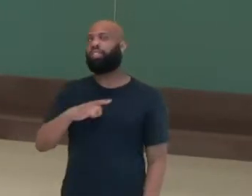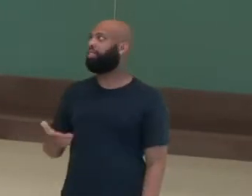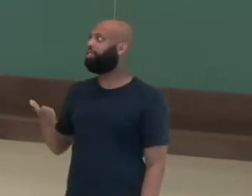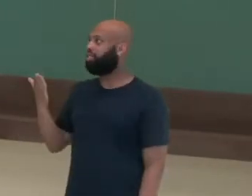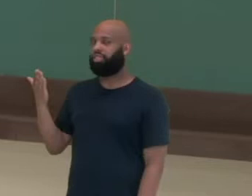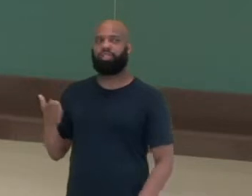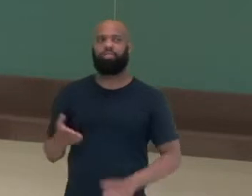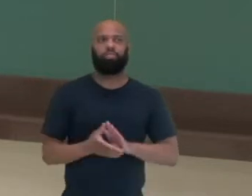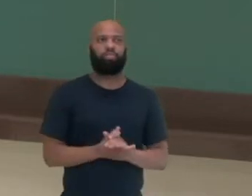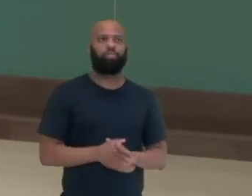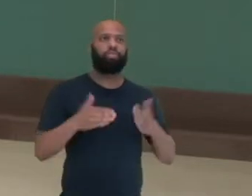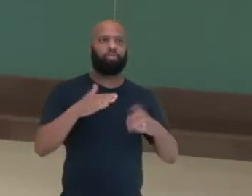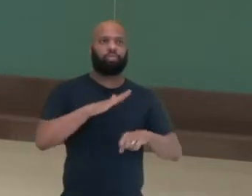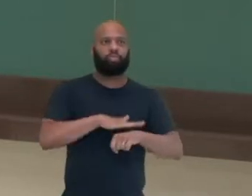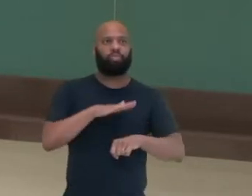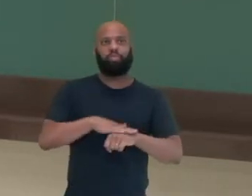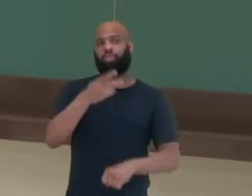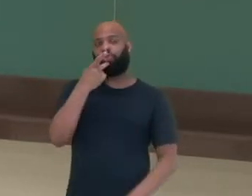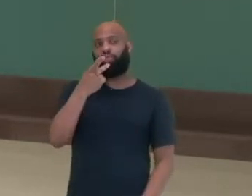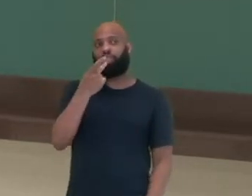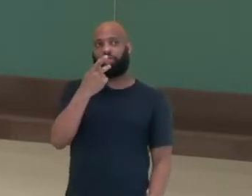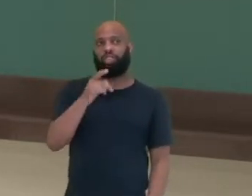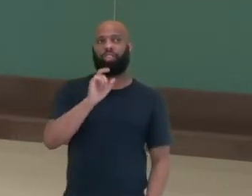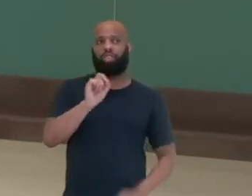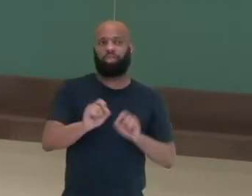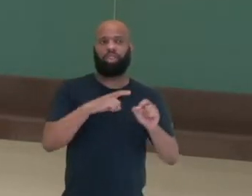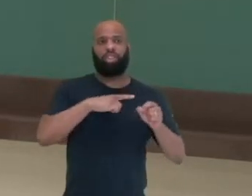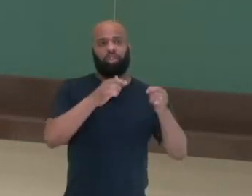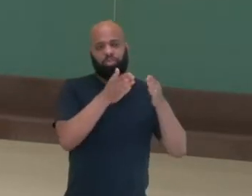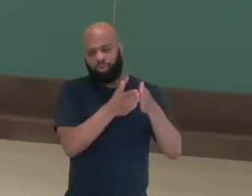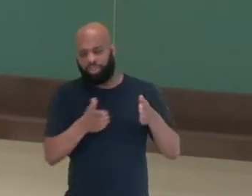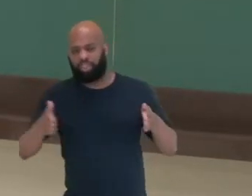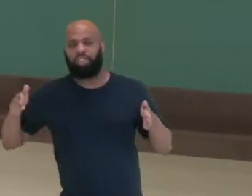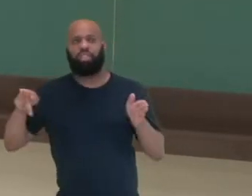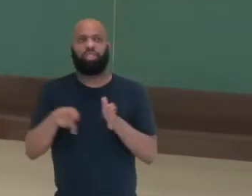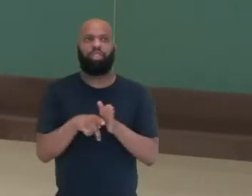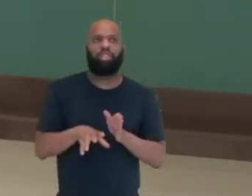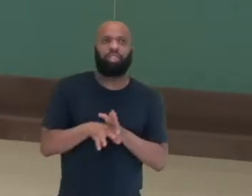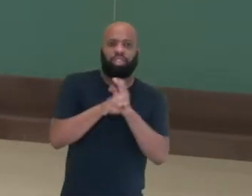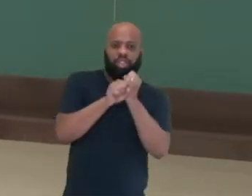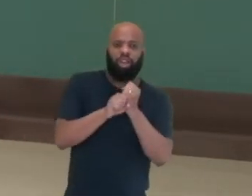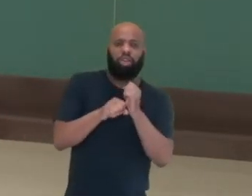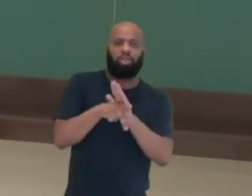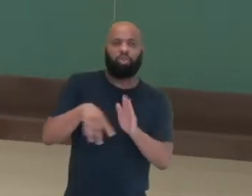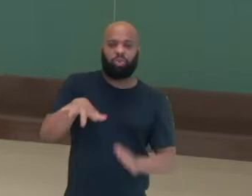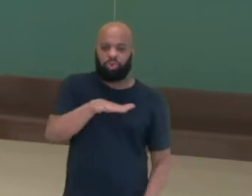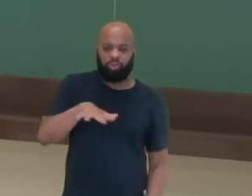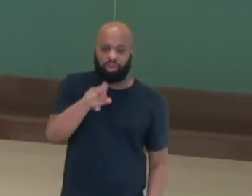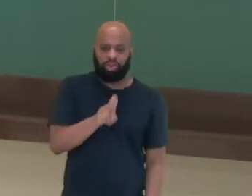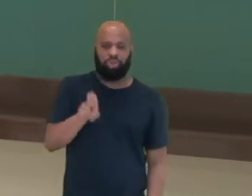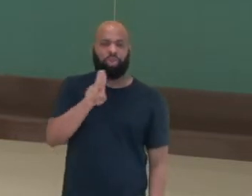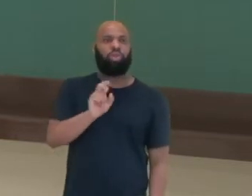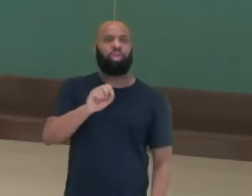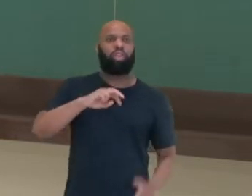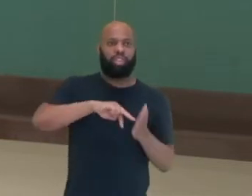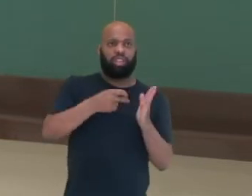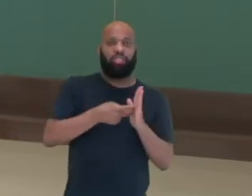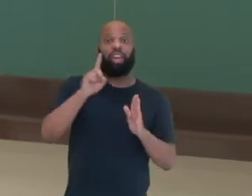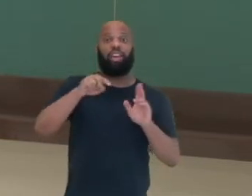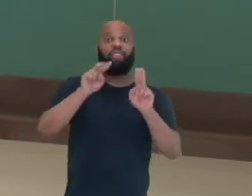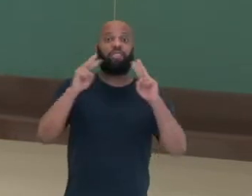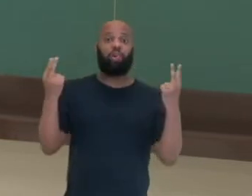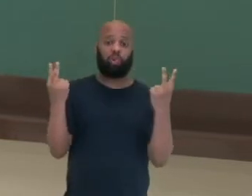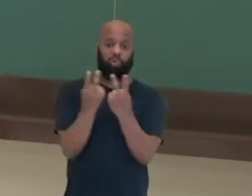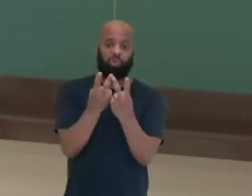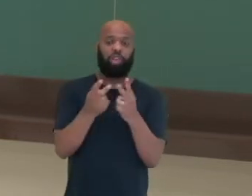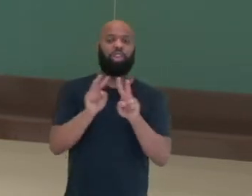olha só, né? Quando a gente está falando nesse processo de cálculo, né, do espaço que ele ocupa, a gente está falando do